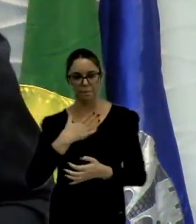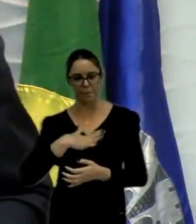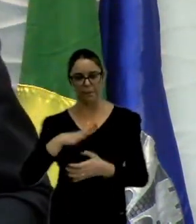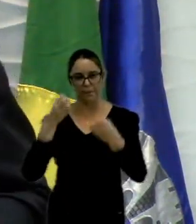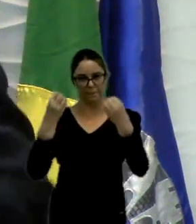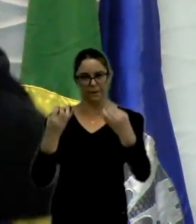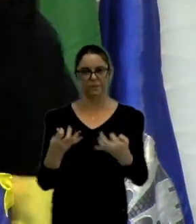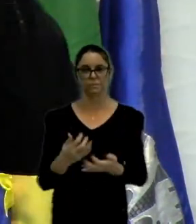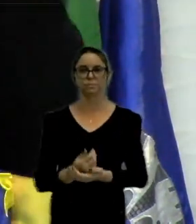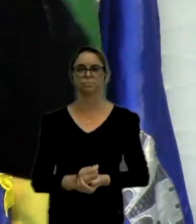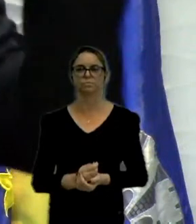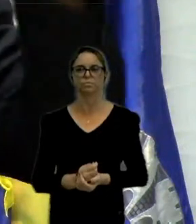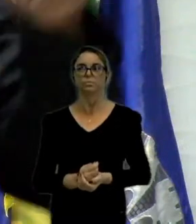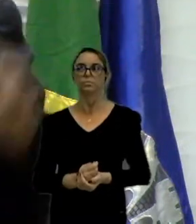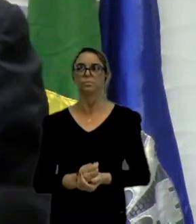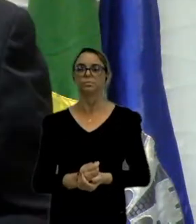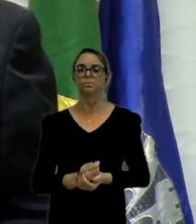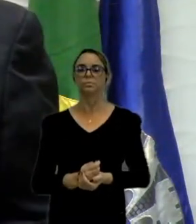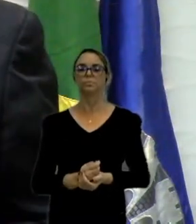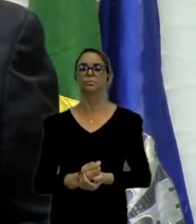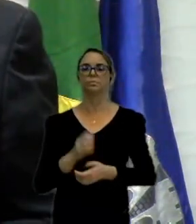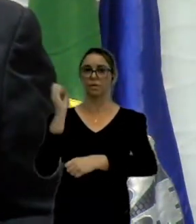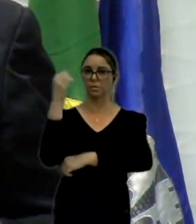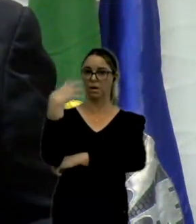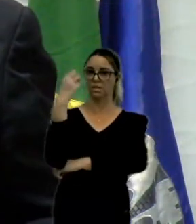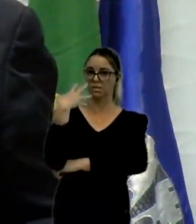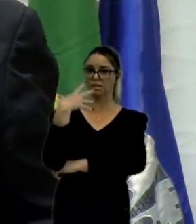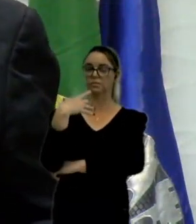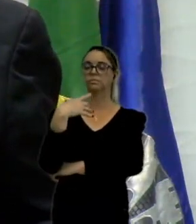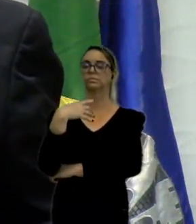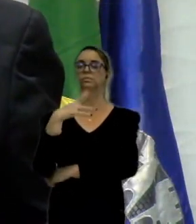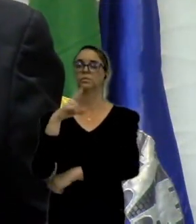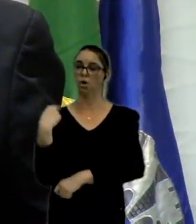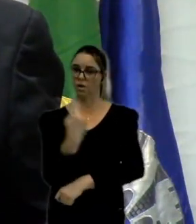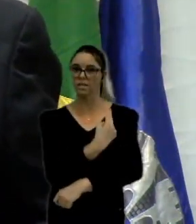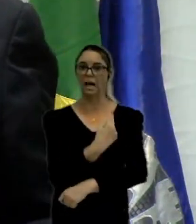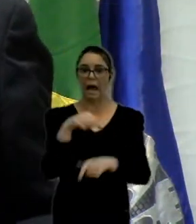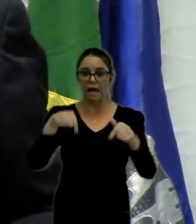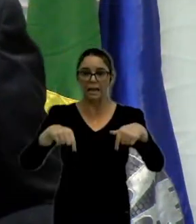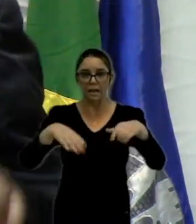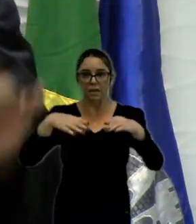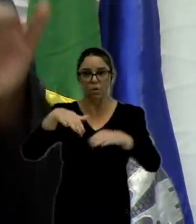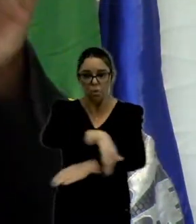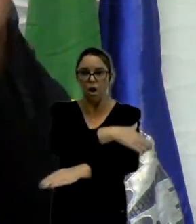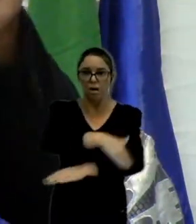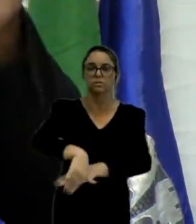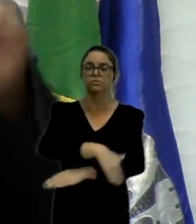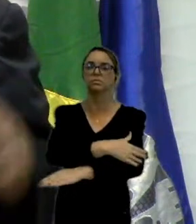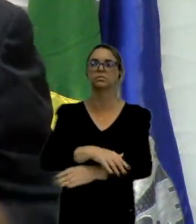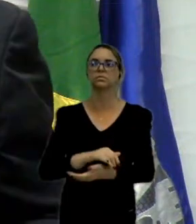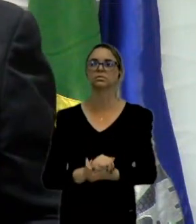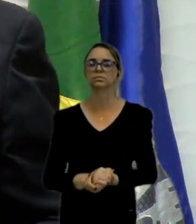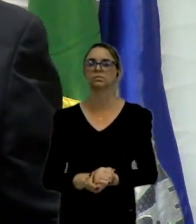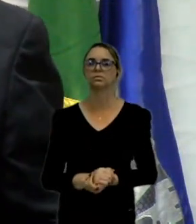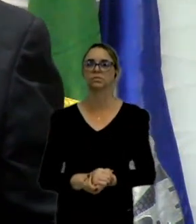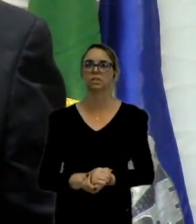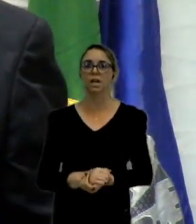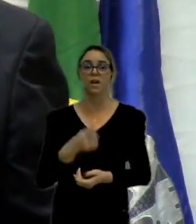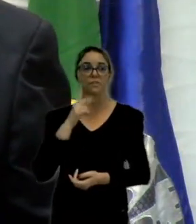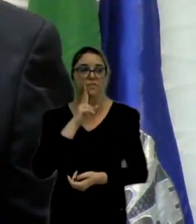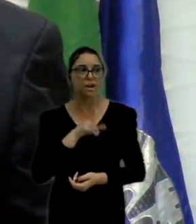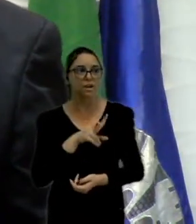Deixa eu lhe explicar. Quando nossa ambulância está aqui, padre mora aqui na rua, e veio aqui na rua. Você vê a nossa ambulância